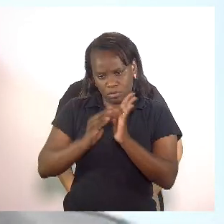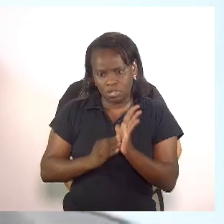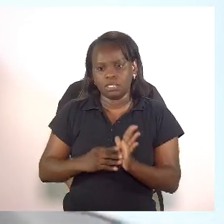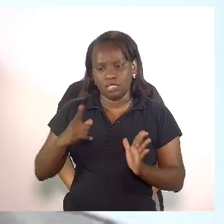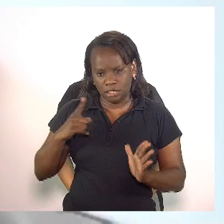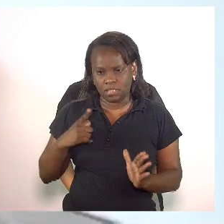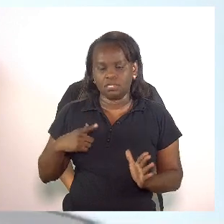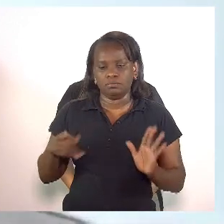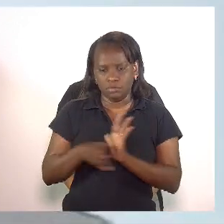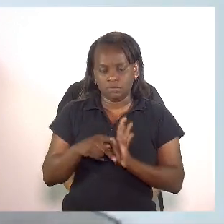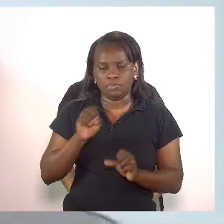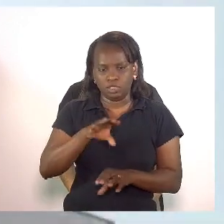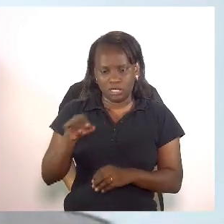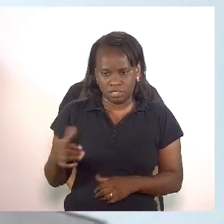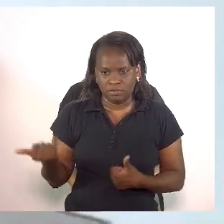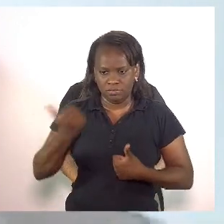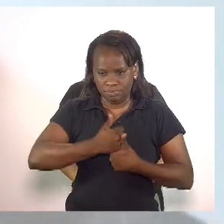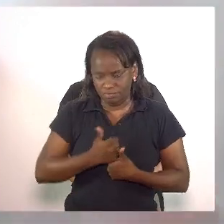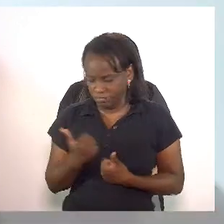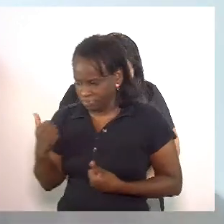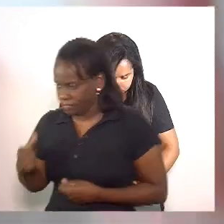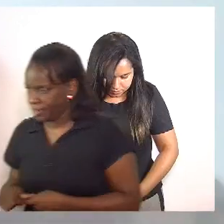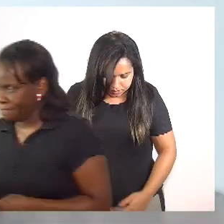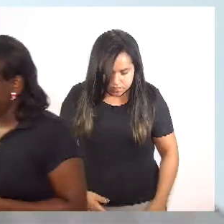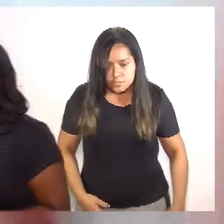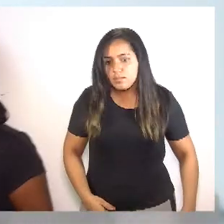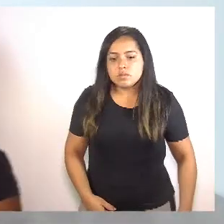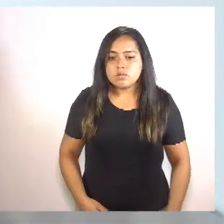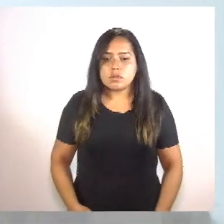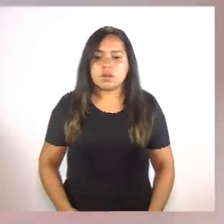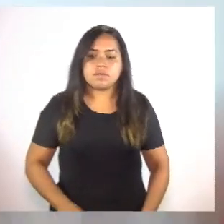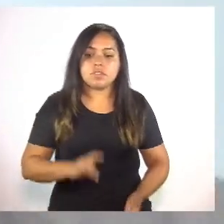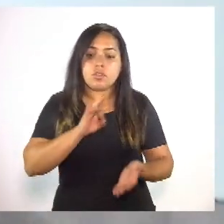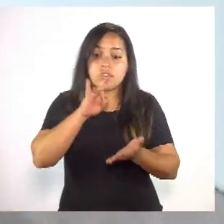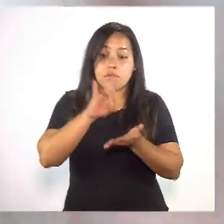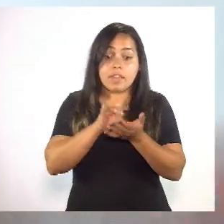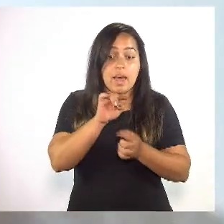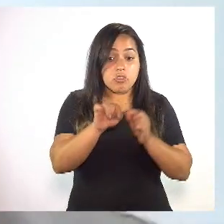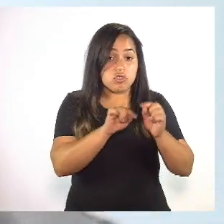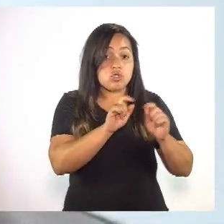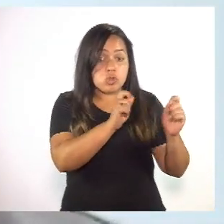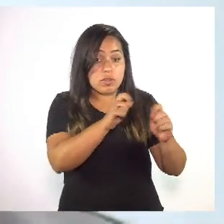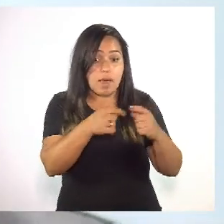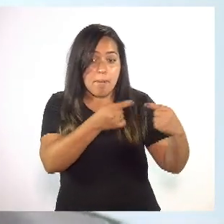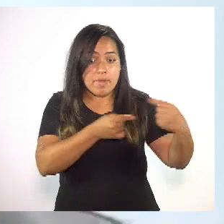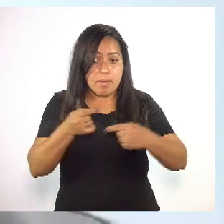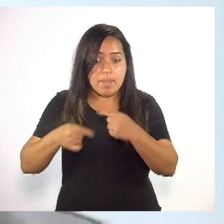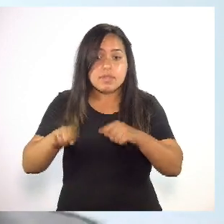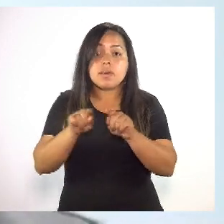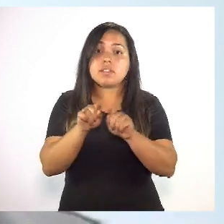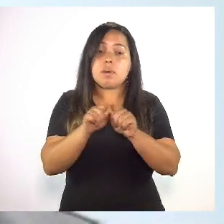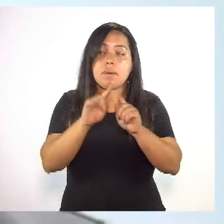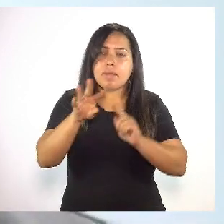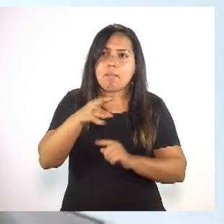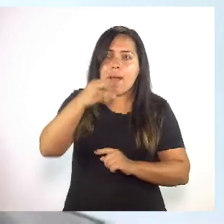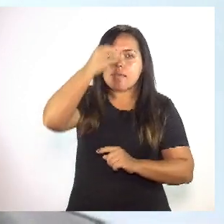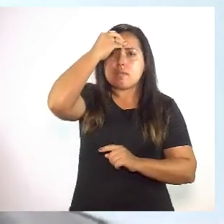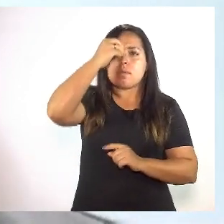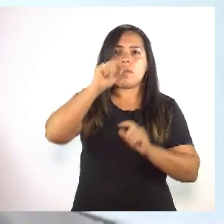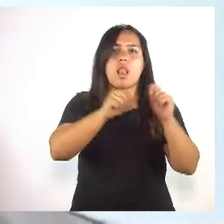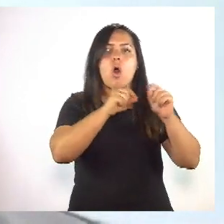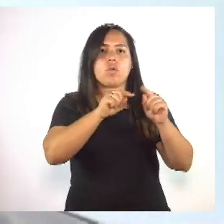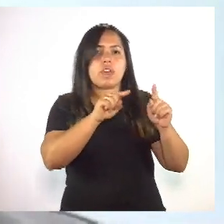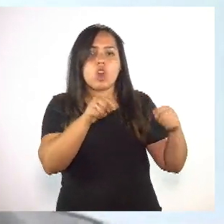indicador da educação. Então, assim, portanto, isso dá para debater e dá para assimilar a contraposição